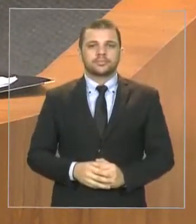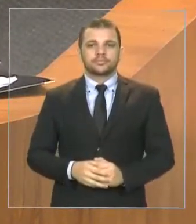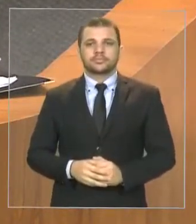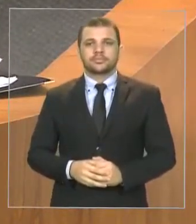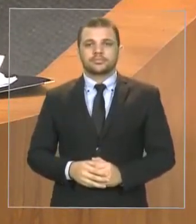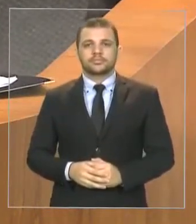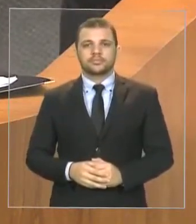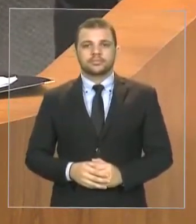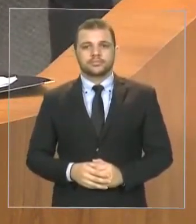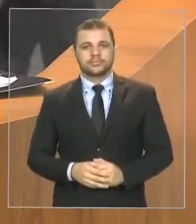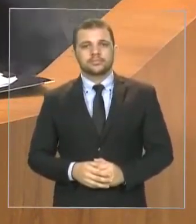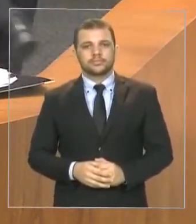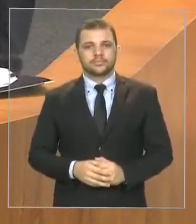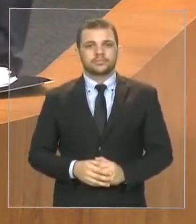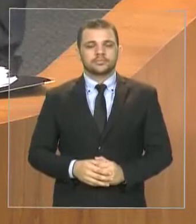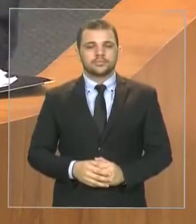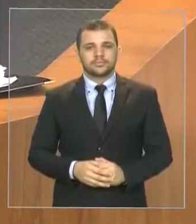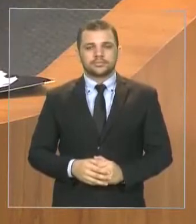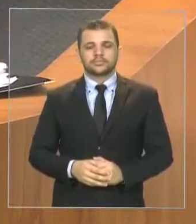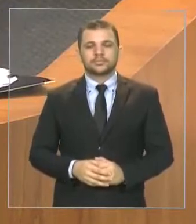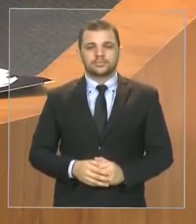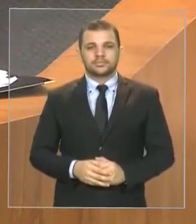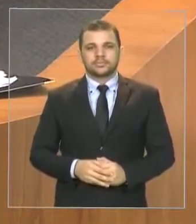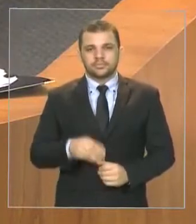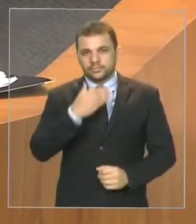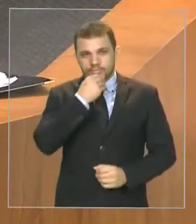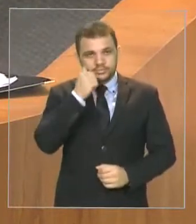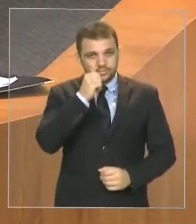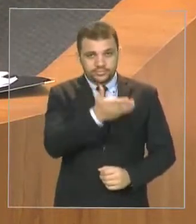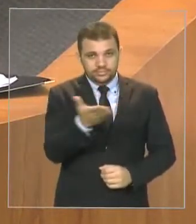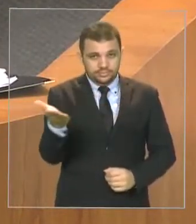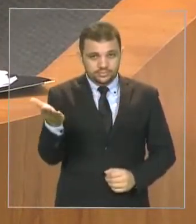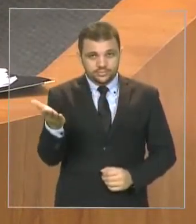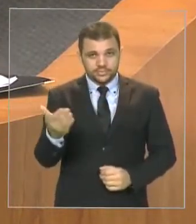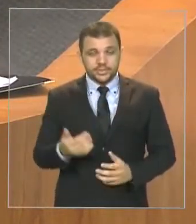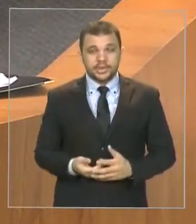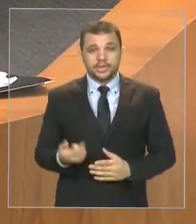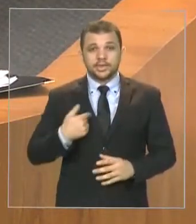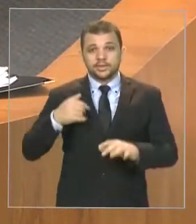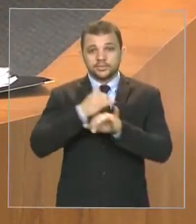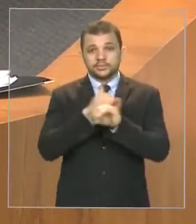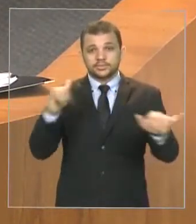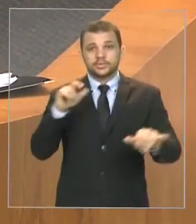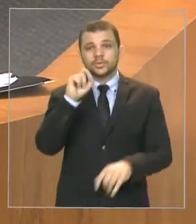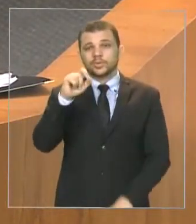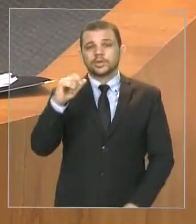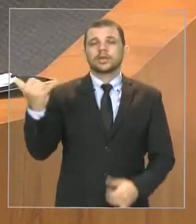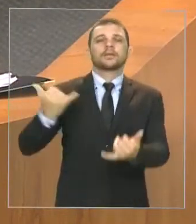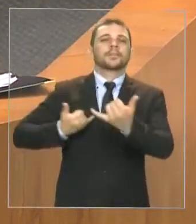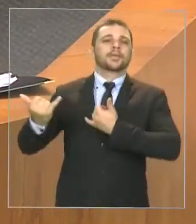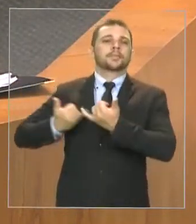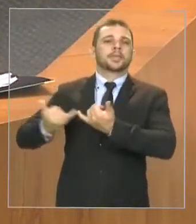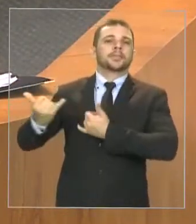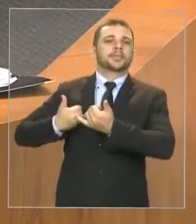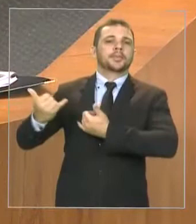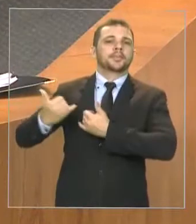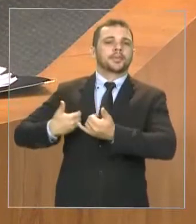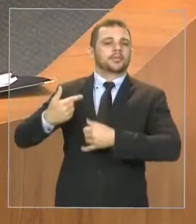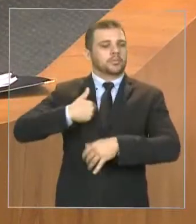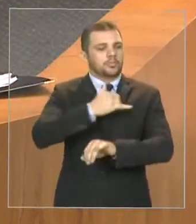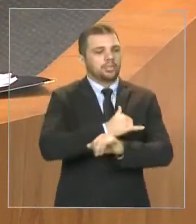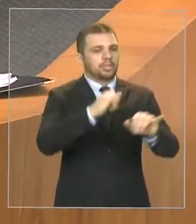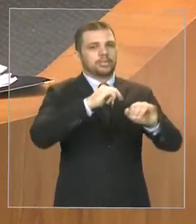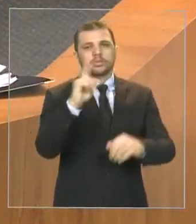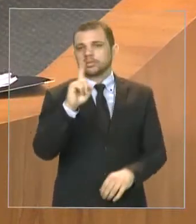Senhoras e senhores, as denúncias que eu faço não são denúncias de ouvir dizer, de ouvir falar. Eu vou em loco, eu vou no